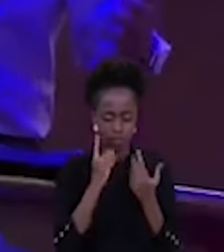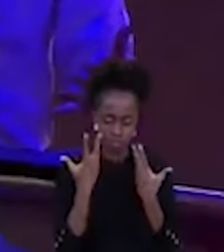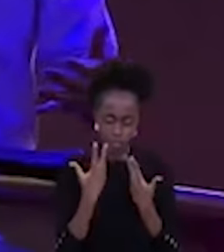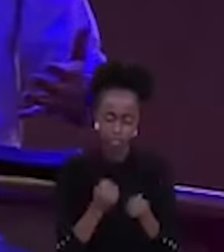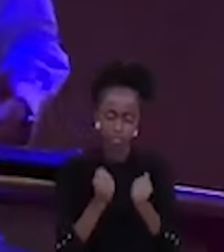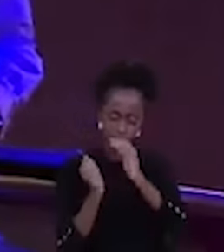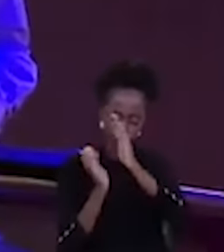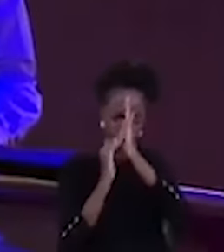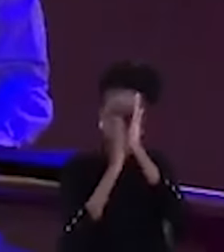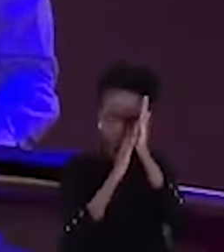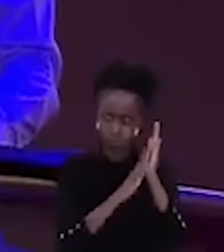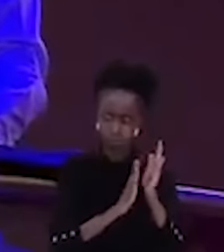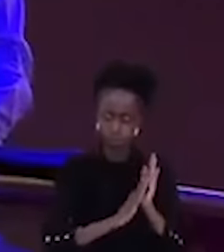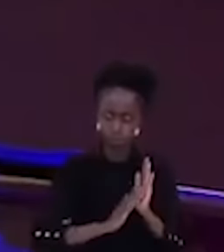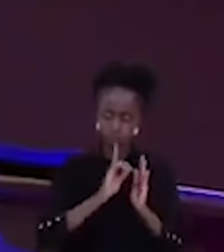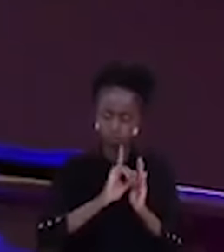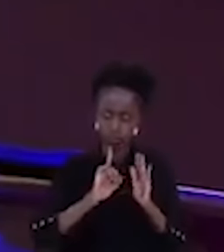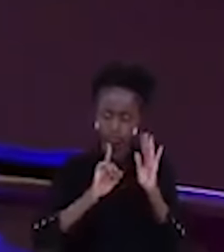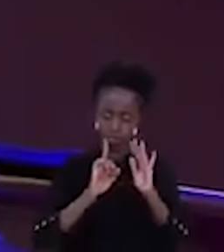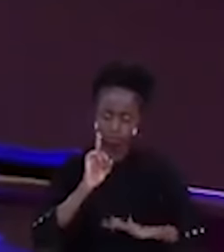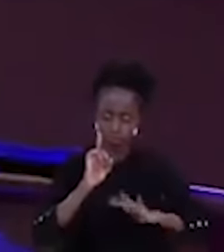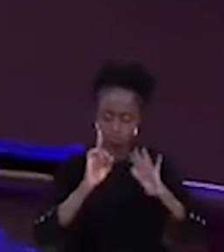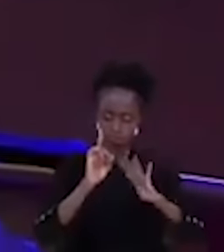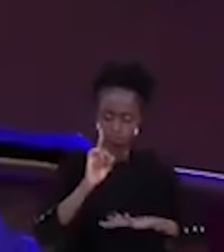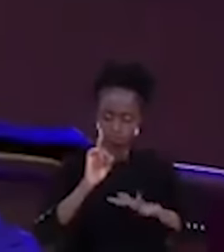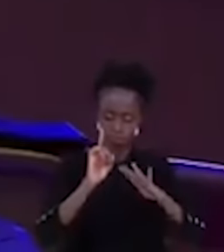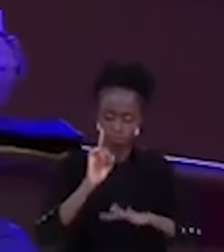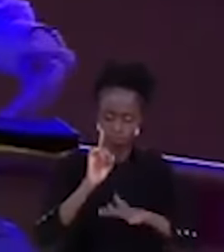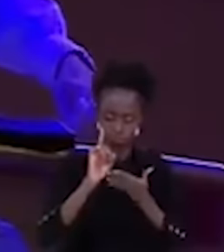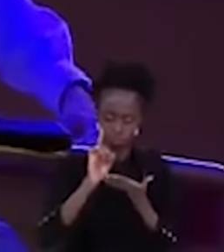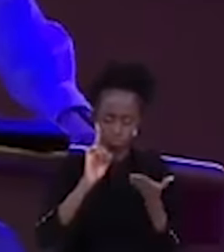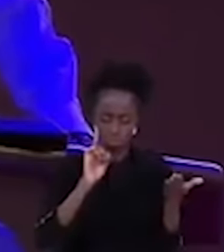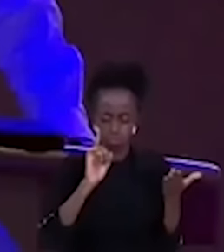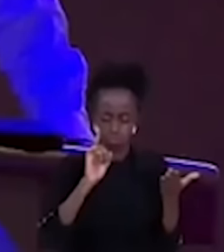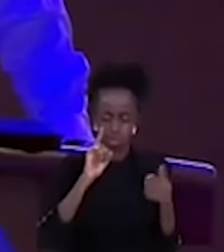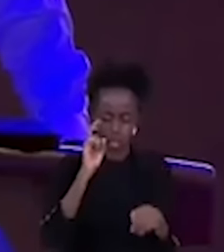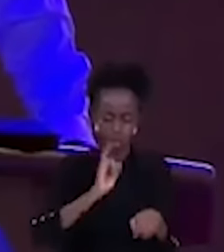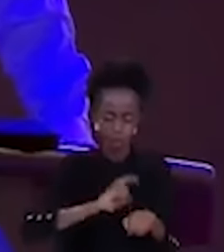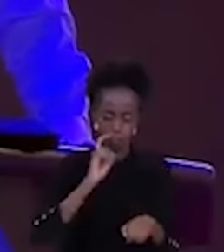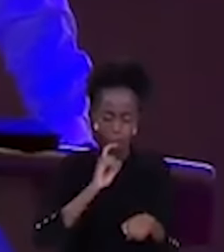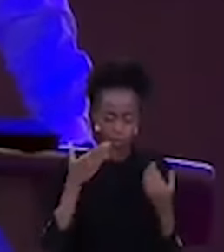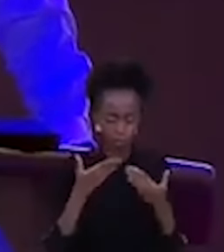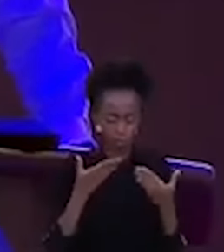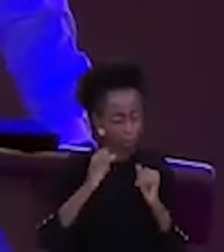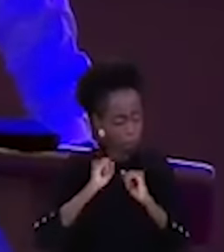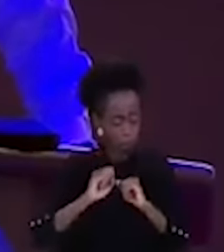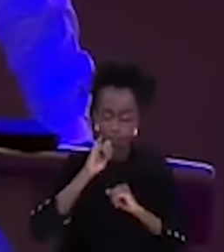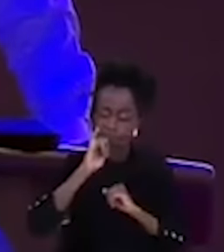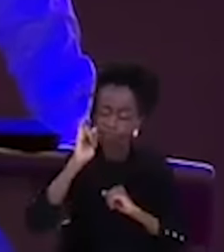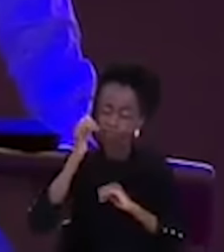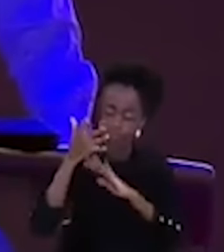Recebo louvor, adoração dos teus filhos, meu Pai, neste momento. Diga para